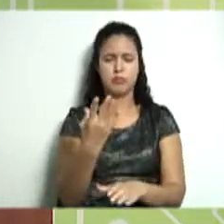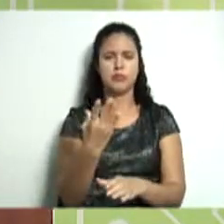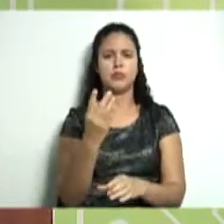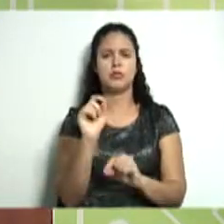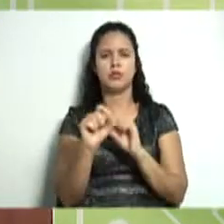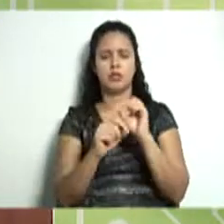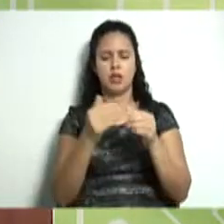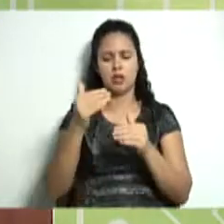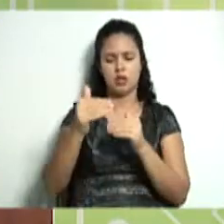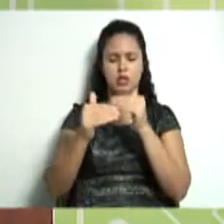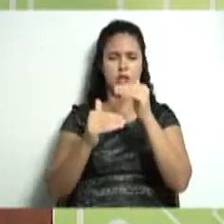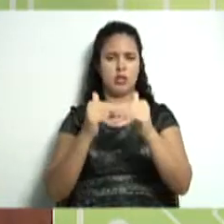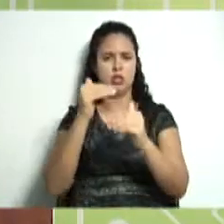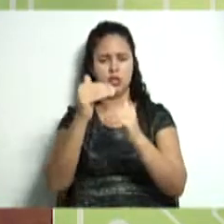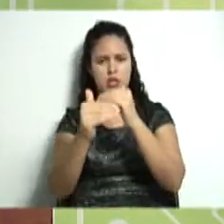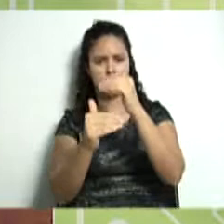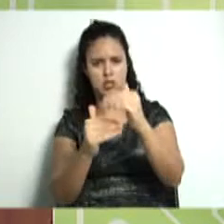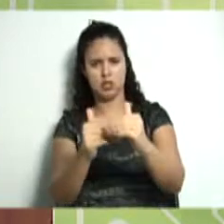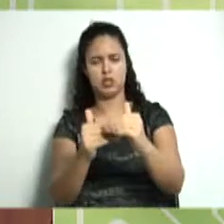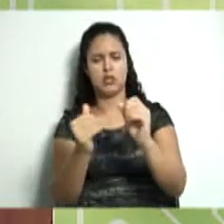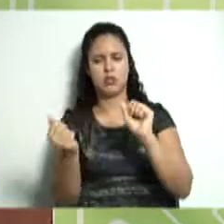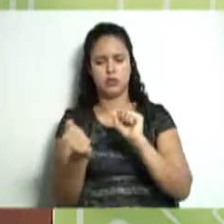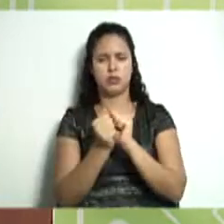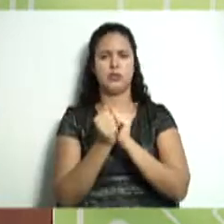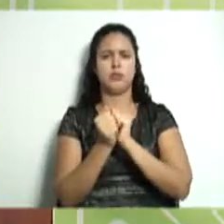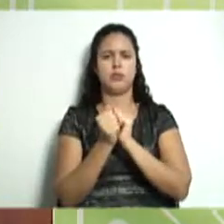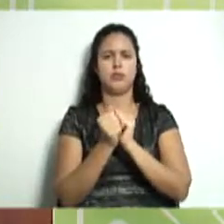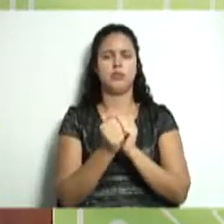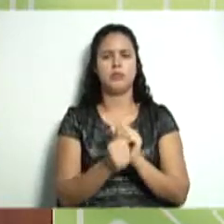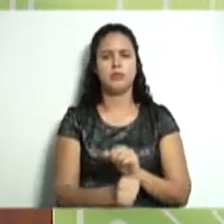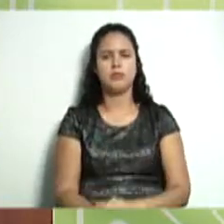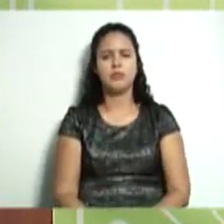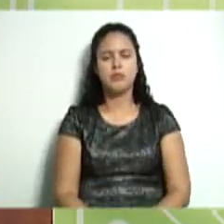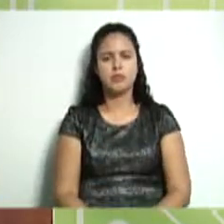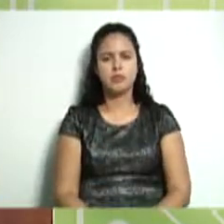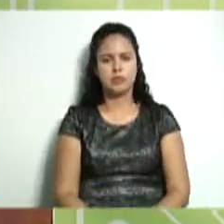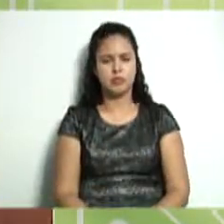esse desenvolvimento mútuo e conjunto.